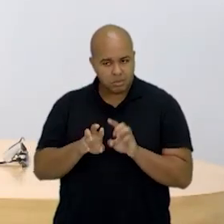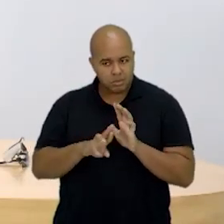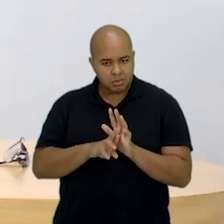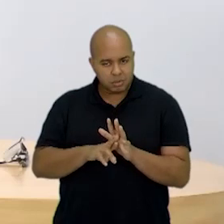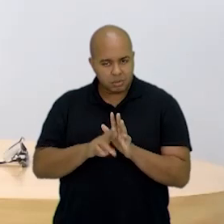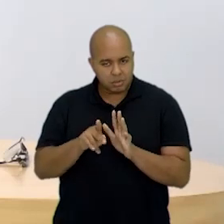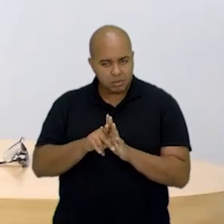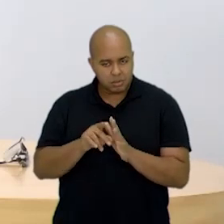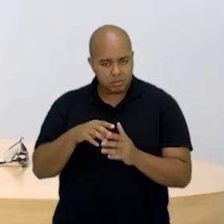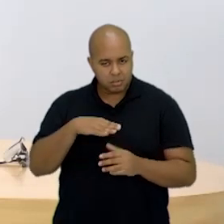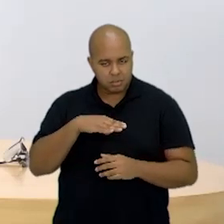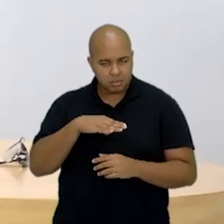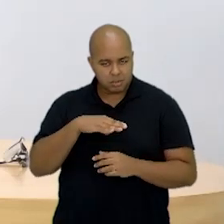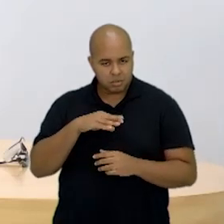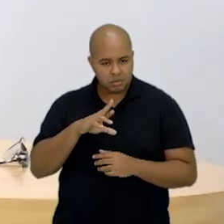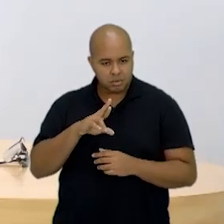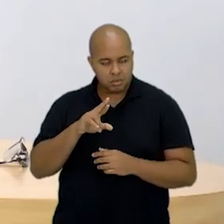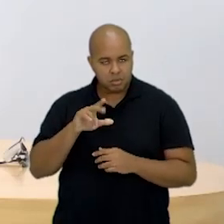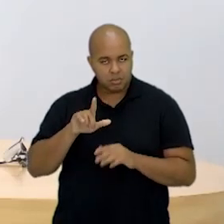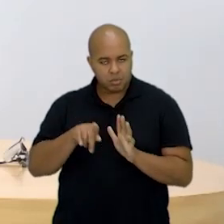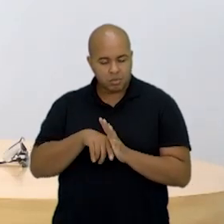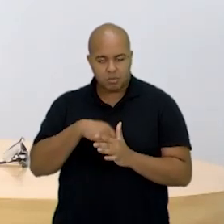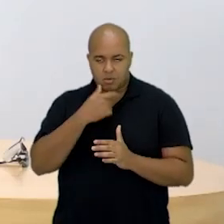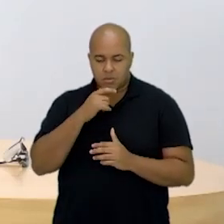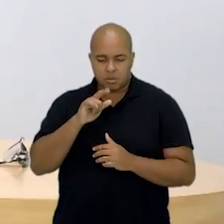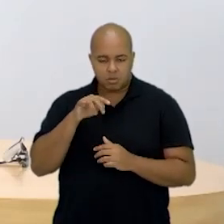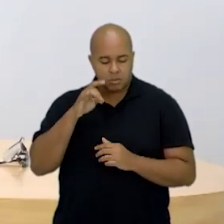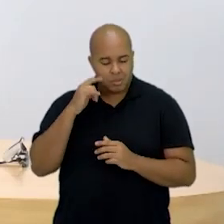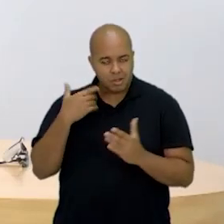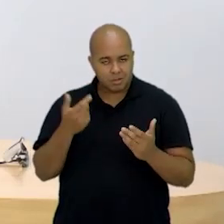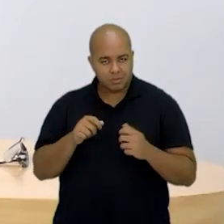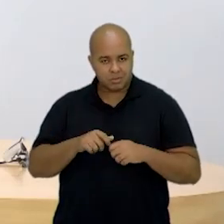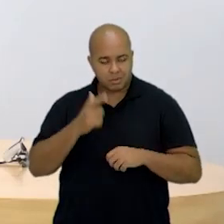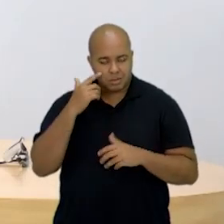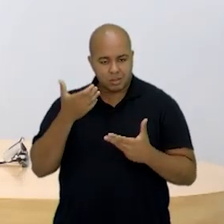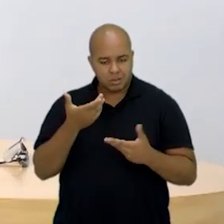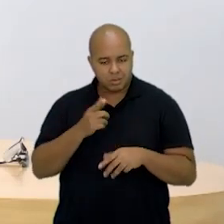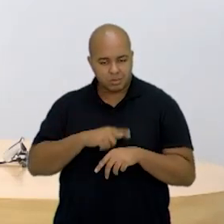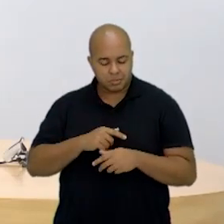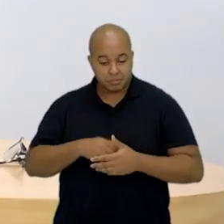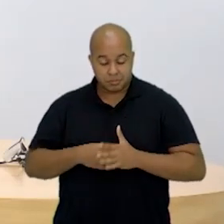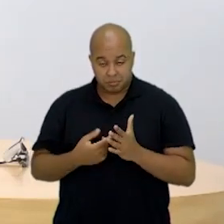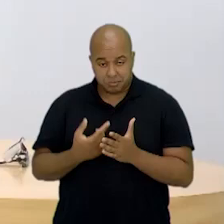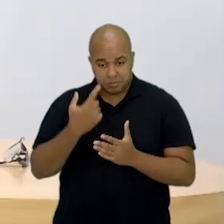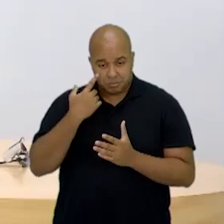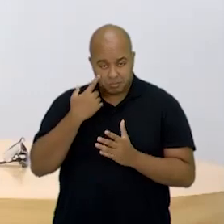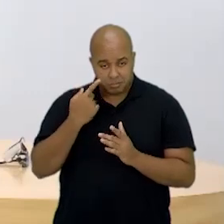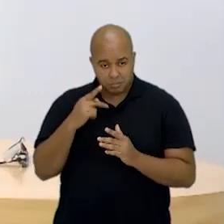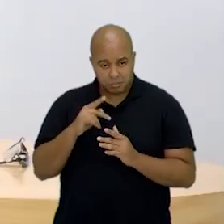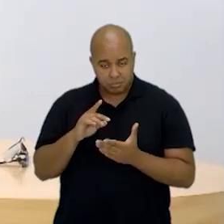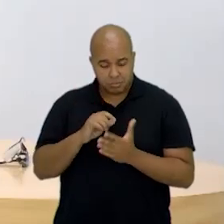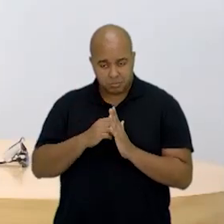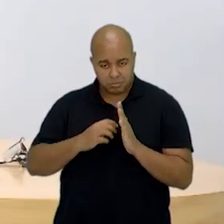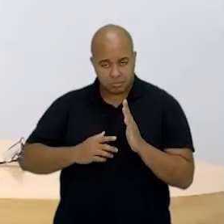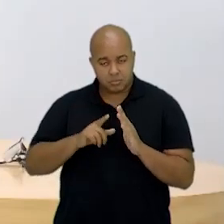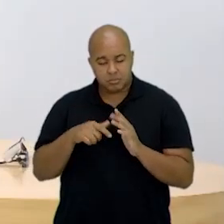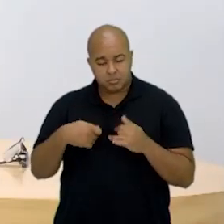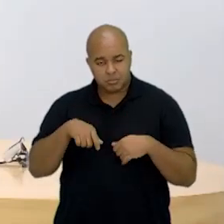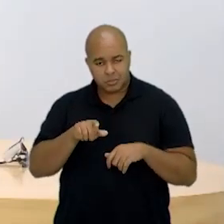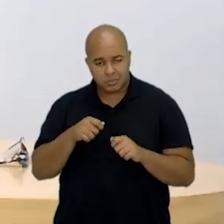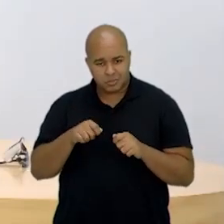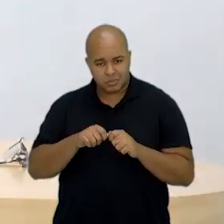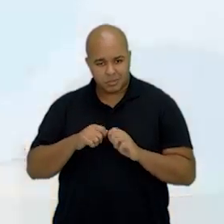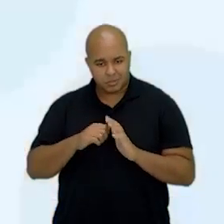representação da cidade de Londres né então o que que a gente vai fazer agora nesse momento dá uma olhada na sua tarefa o que você vai ter que fazer